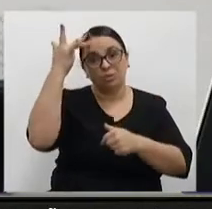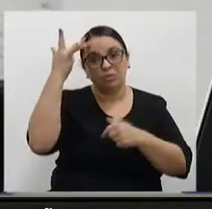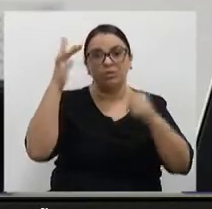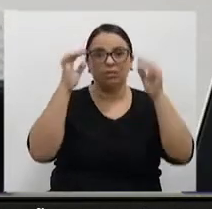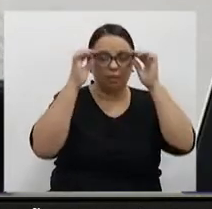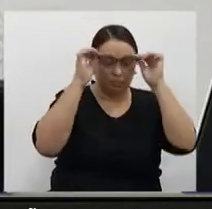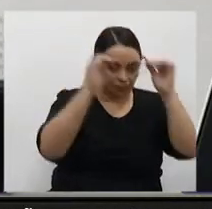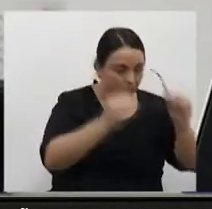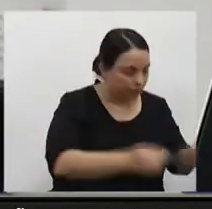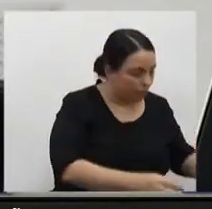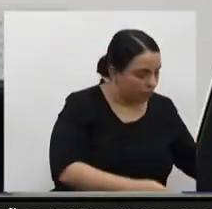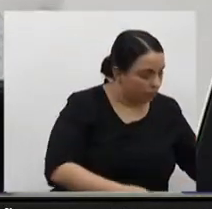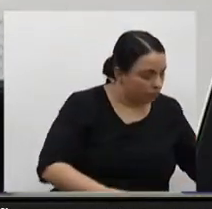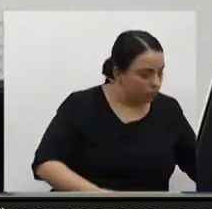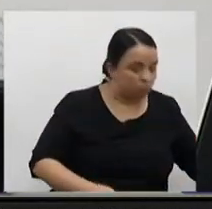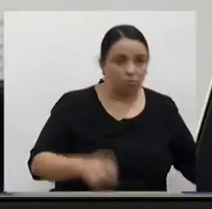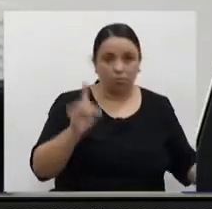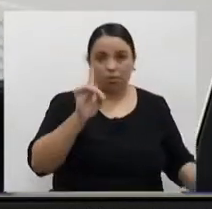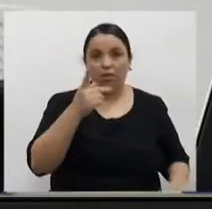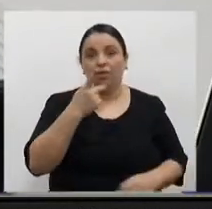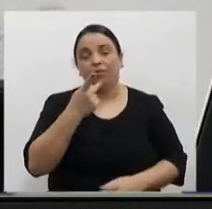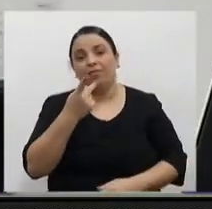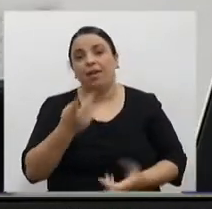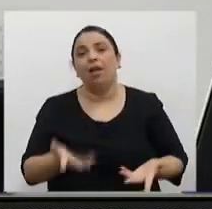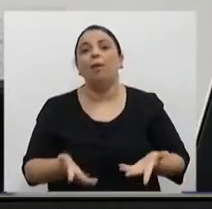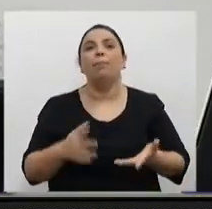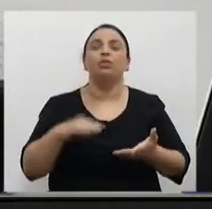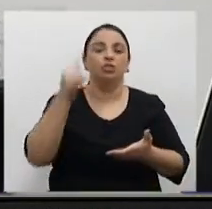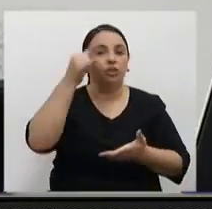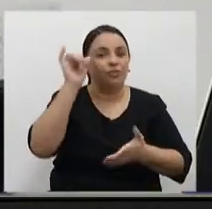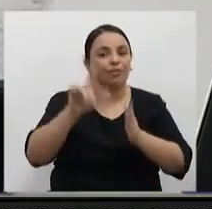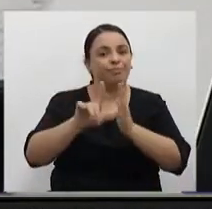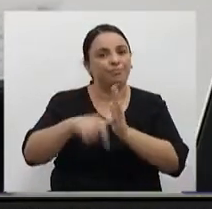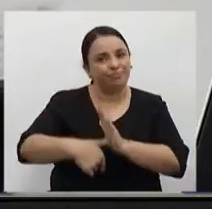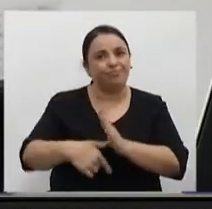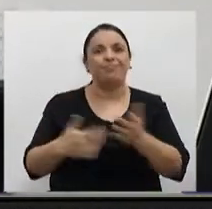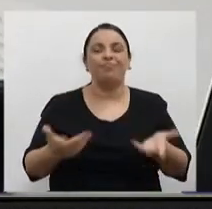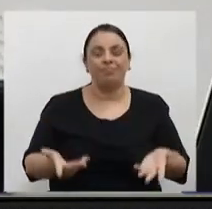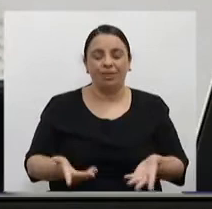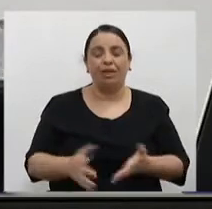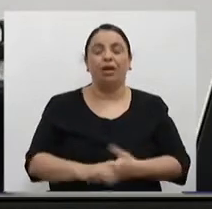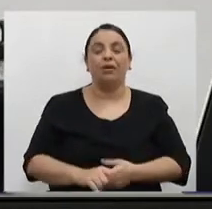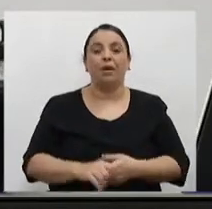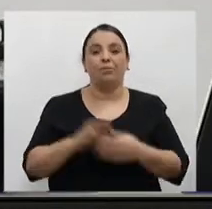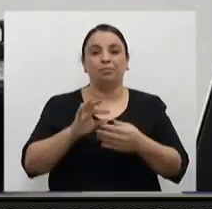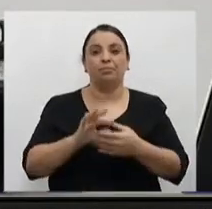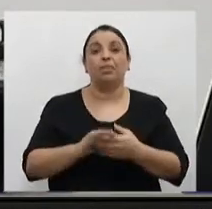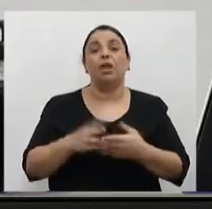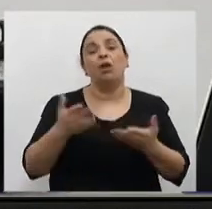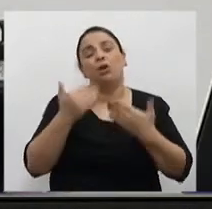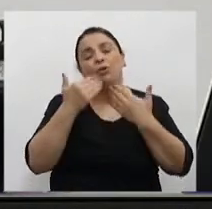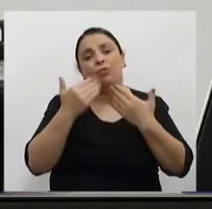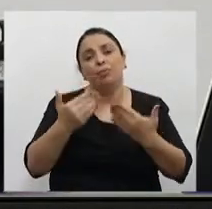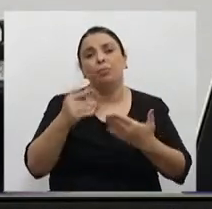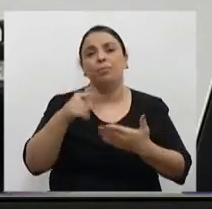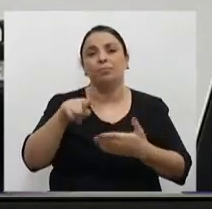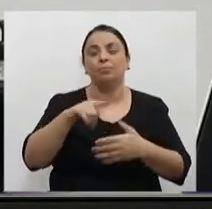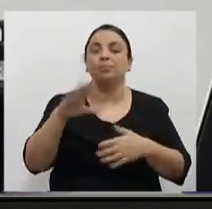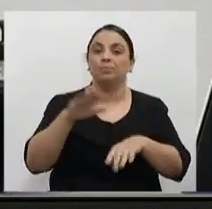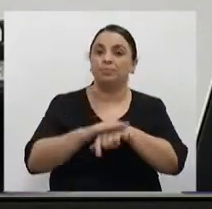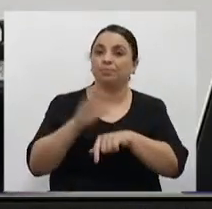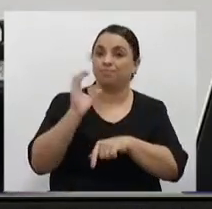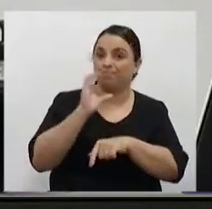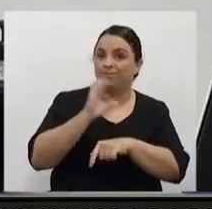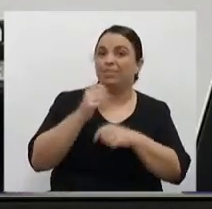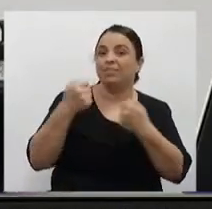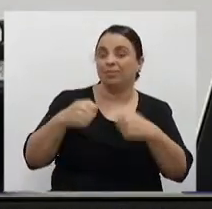fala para que a gente possa não alongar mais do que esses três que vão terminar. Então, eu vou pedir para que a gente seja bem breve, porque precisamos